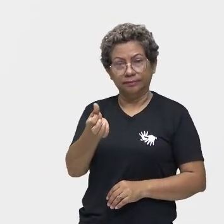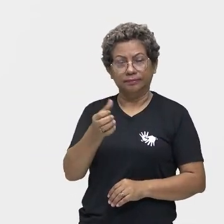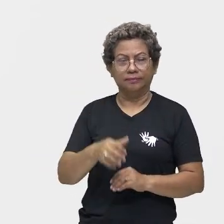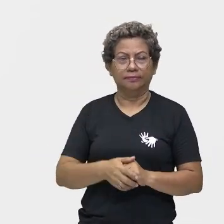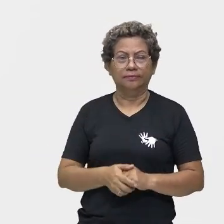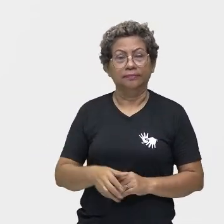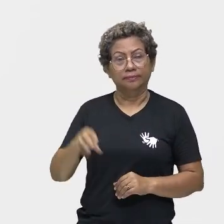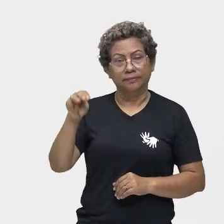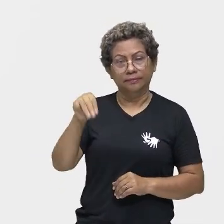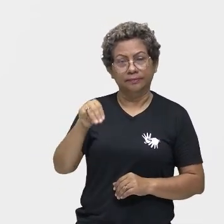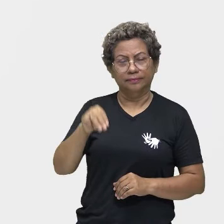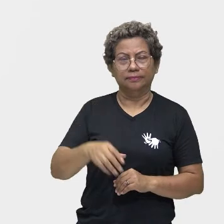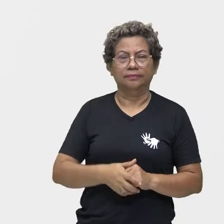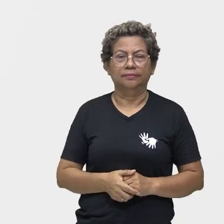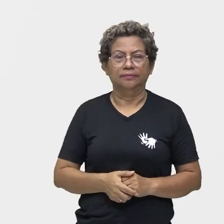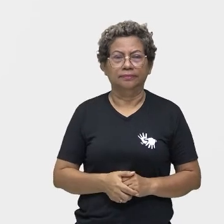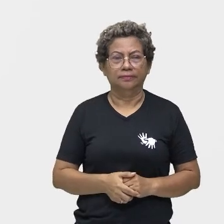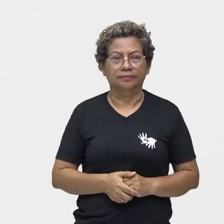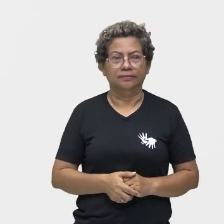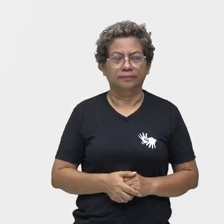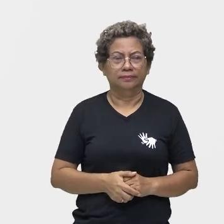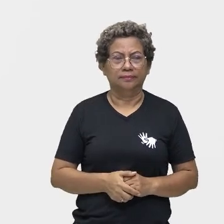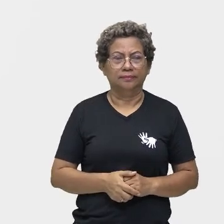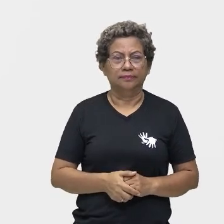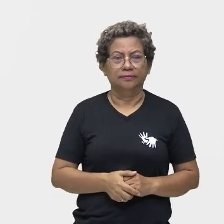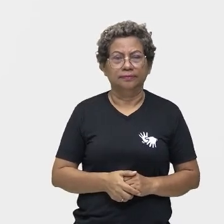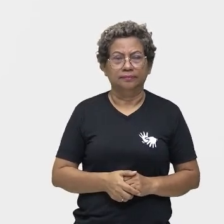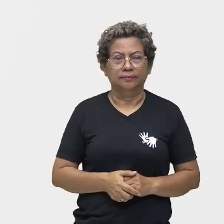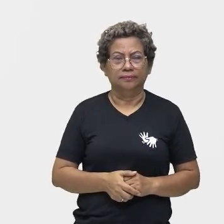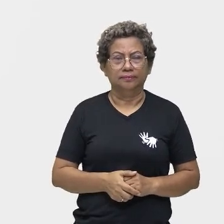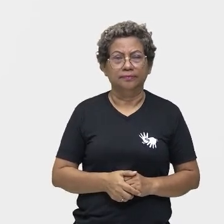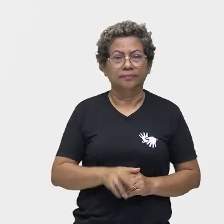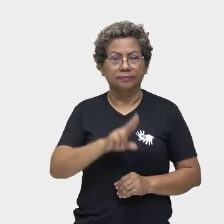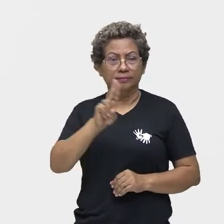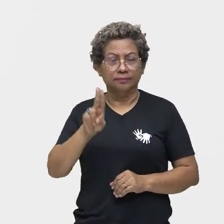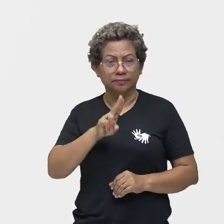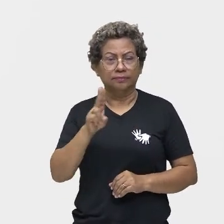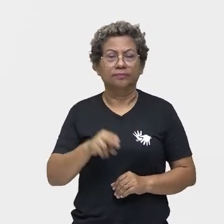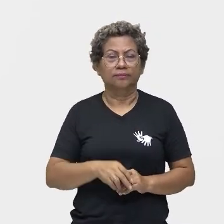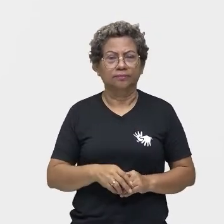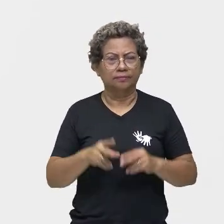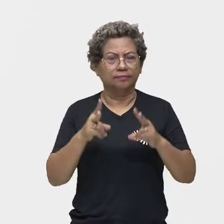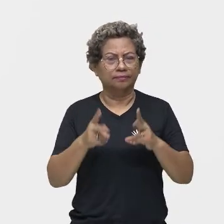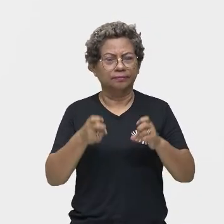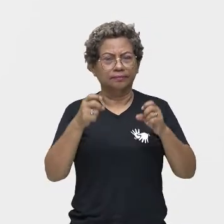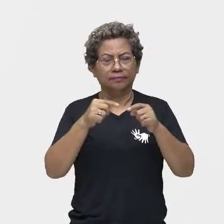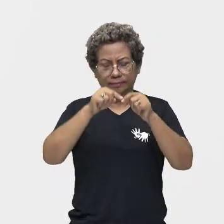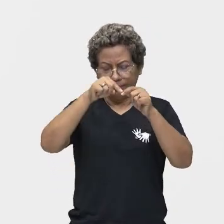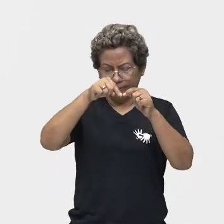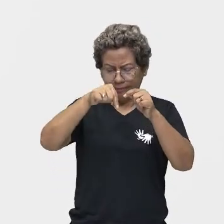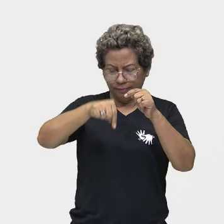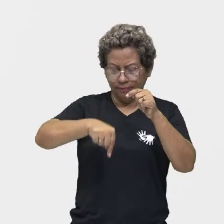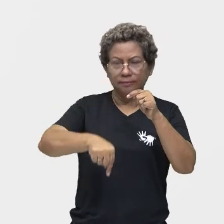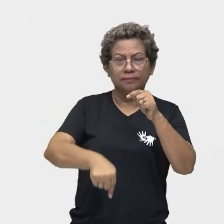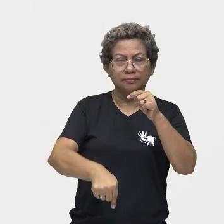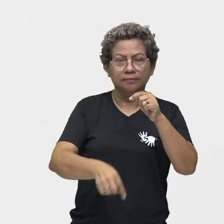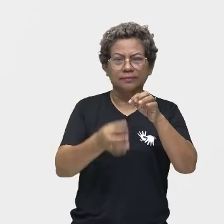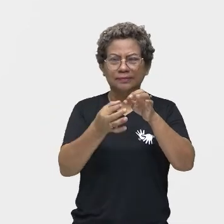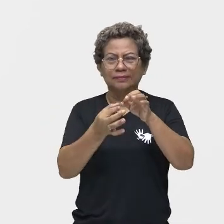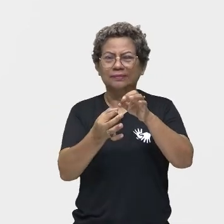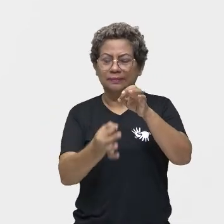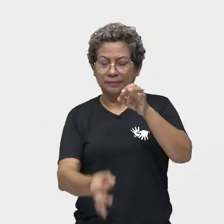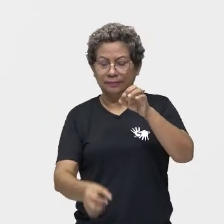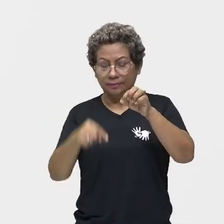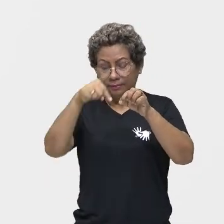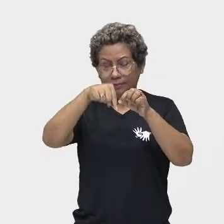Através do profundímetro, né, que é um aparelho utilizado para determinar a profundidade, né, M1 verifica